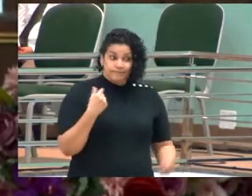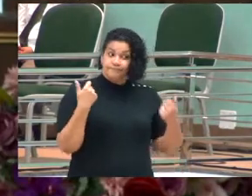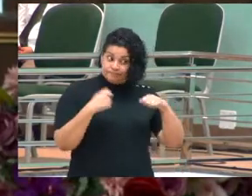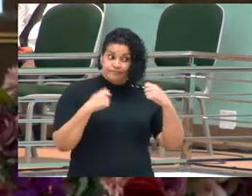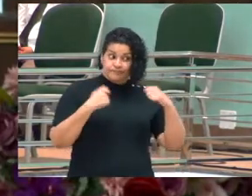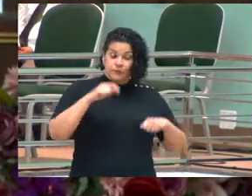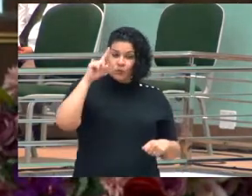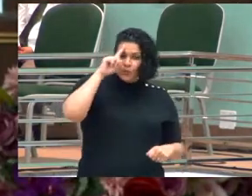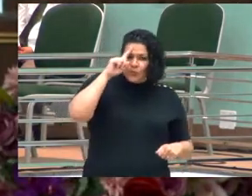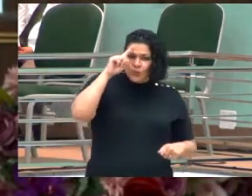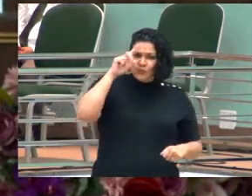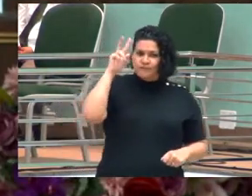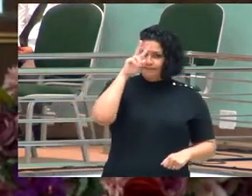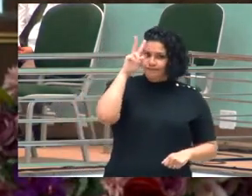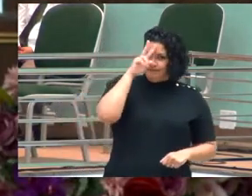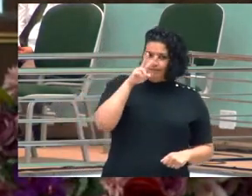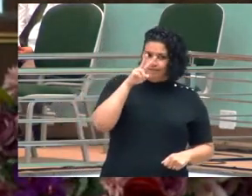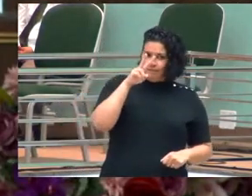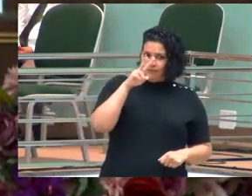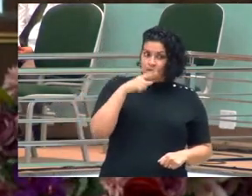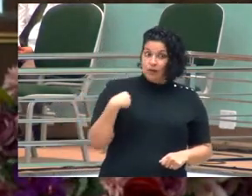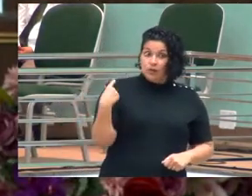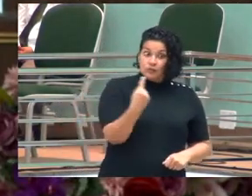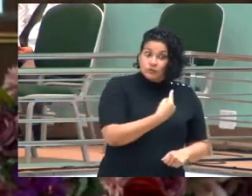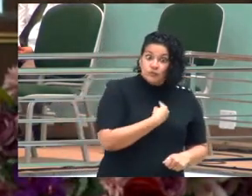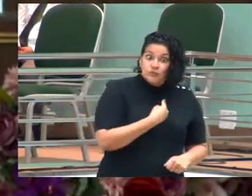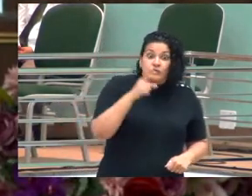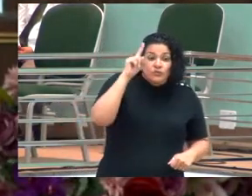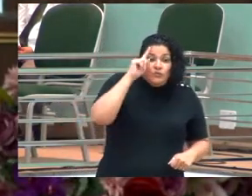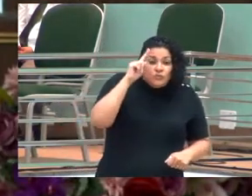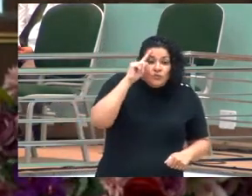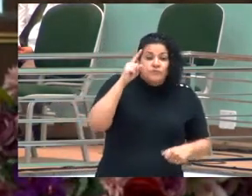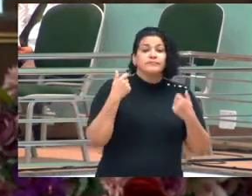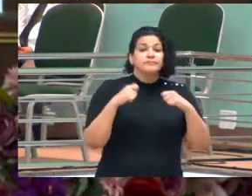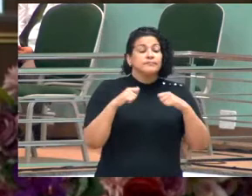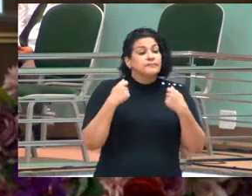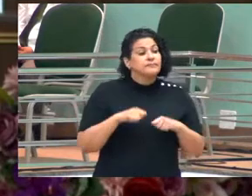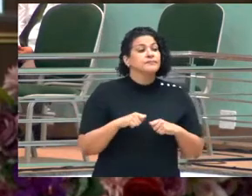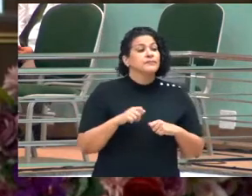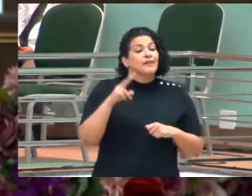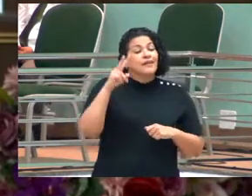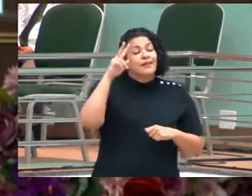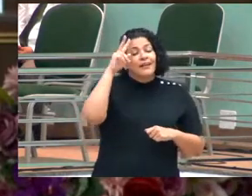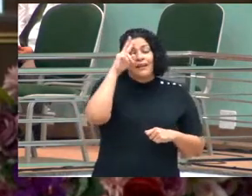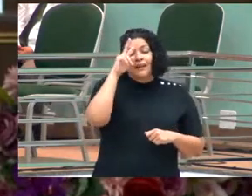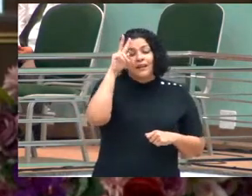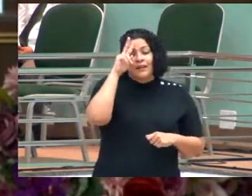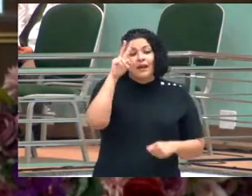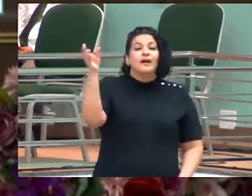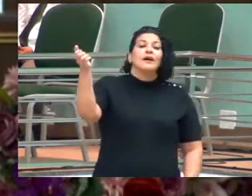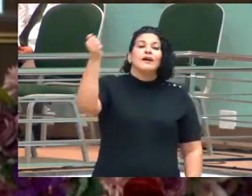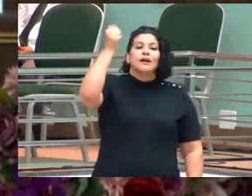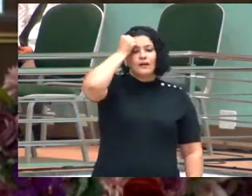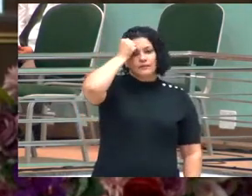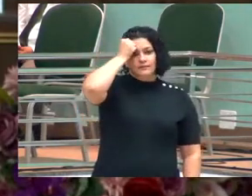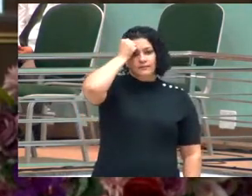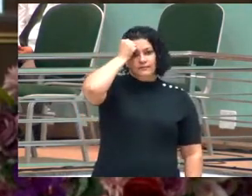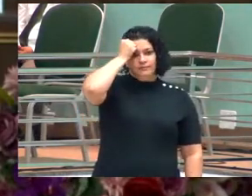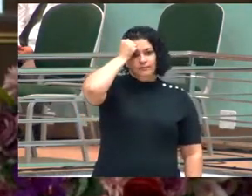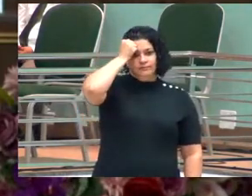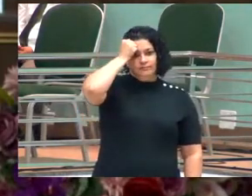se arrepender dos pecados, não tem como chegarmos a Deus. Ouvi o Messias.